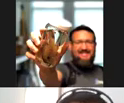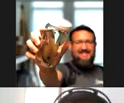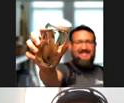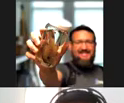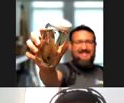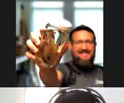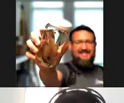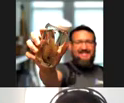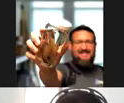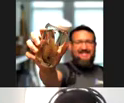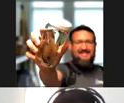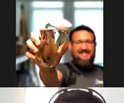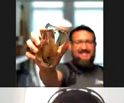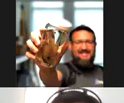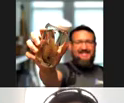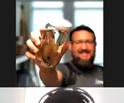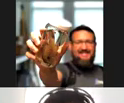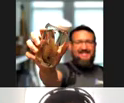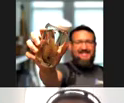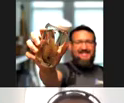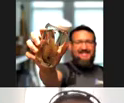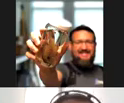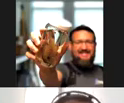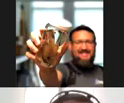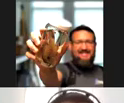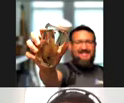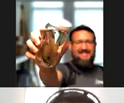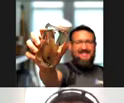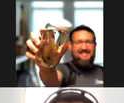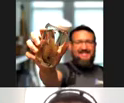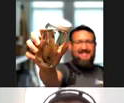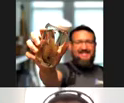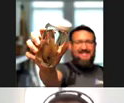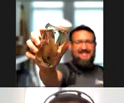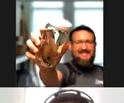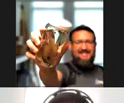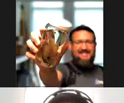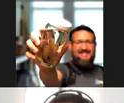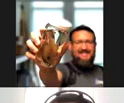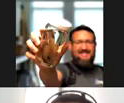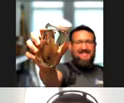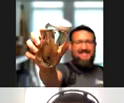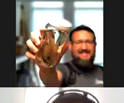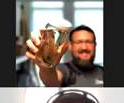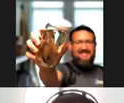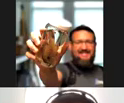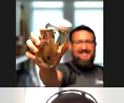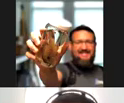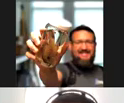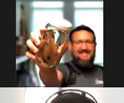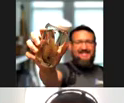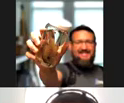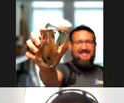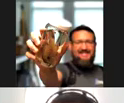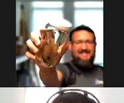eles propuseram é brincar tá? Com esse nível de isolamento, né? Então eles fizeram 3 cenários. Eles fizeram um cenário